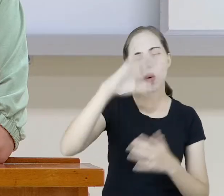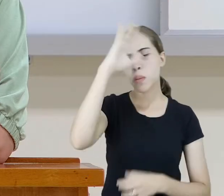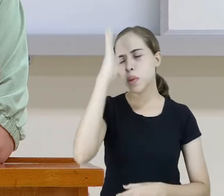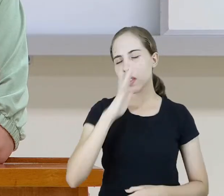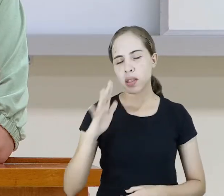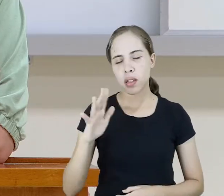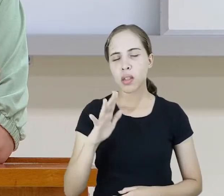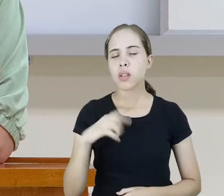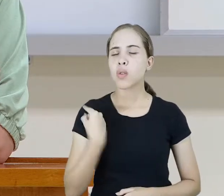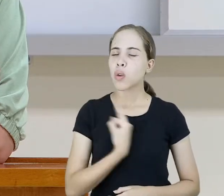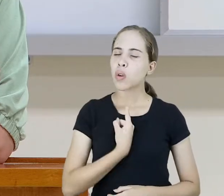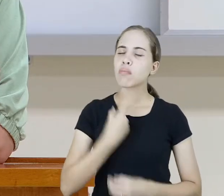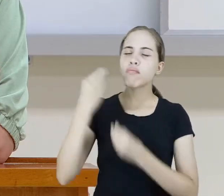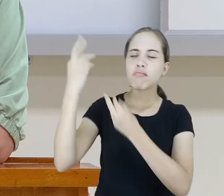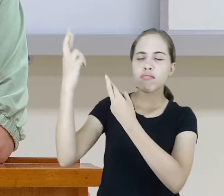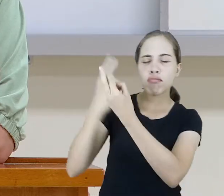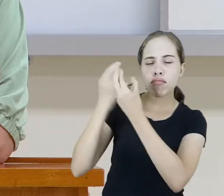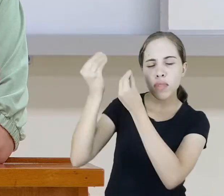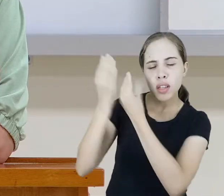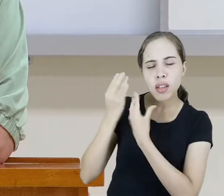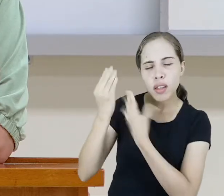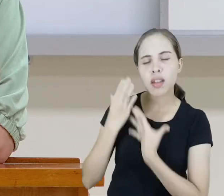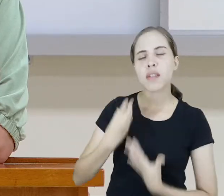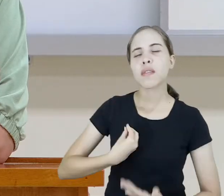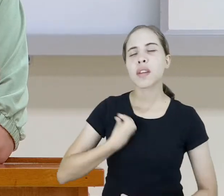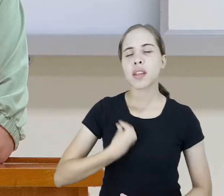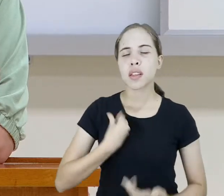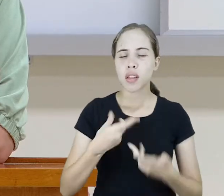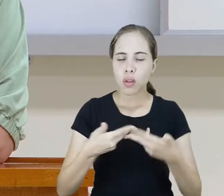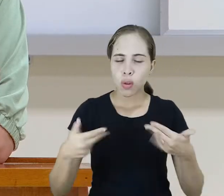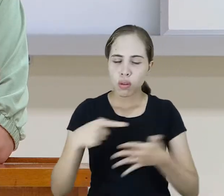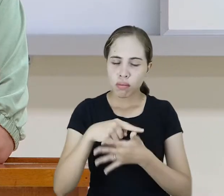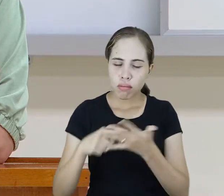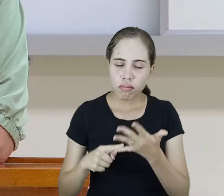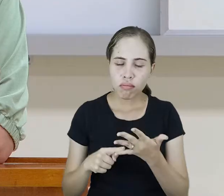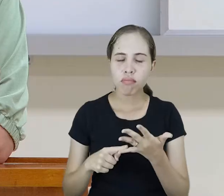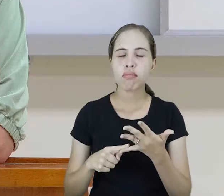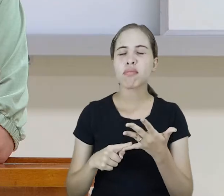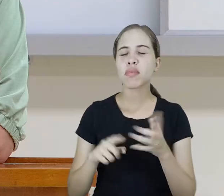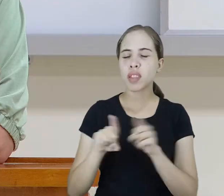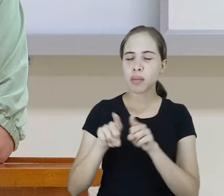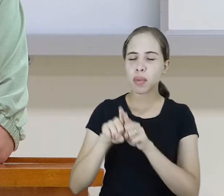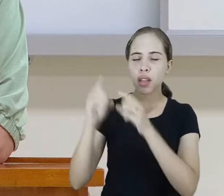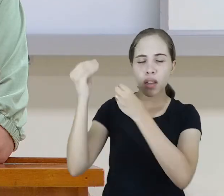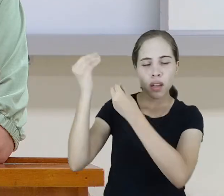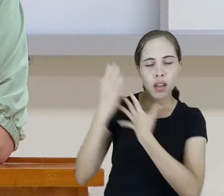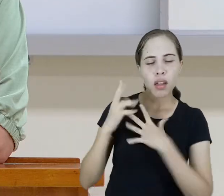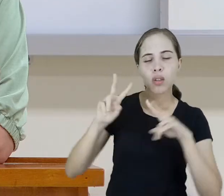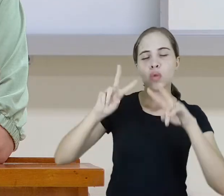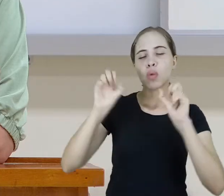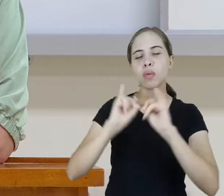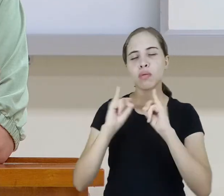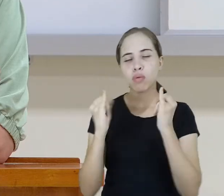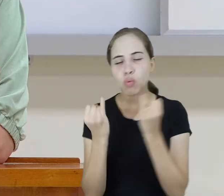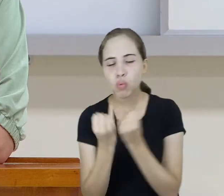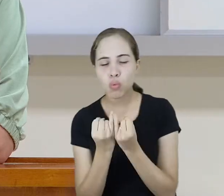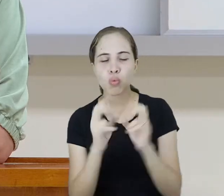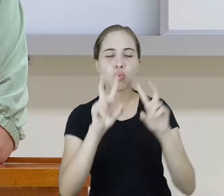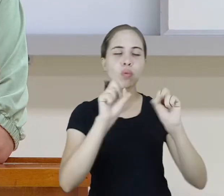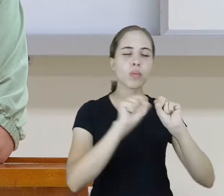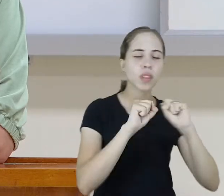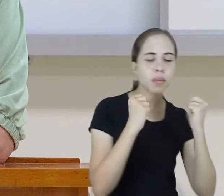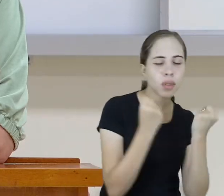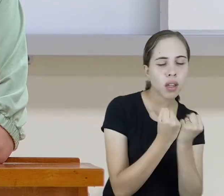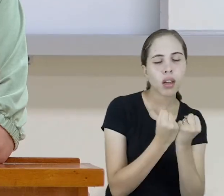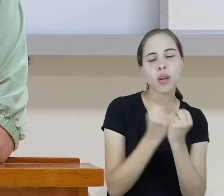possamos receber revelação para as nossas vidas e revelação em relação ao Instituto, ao seminário,